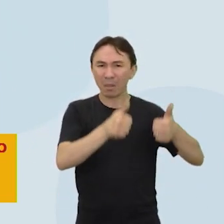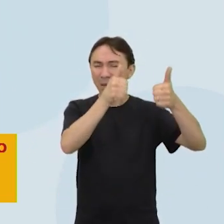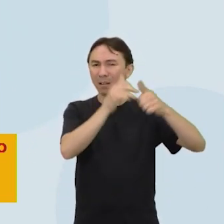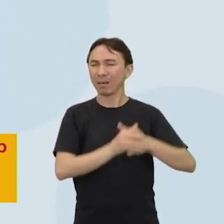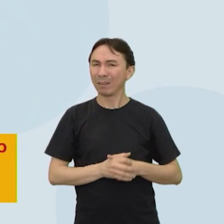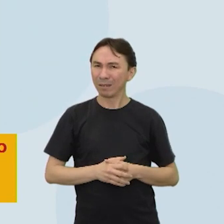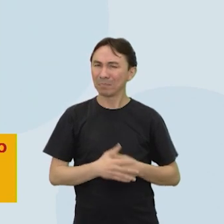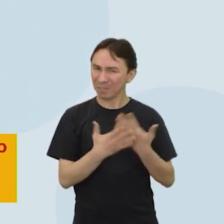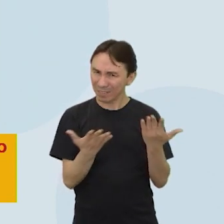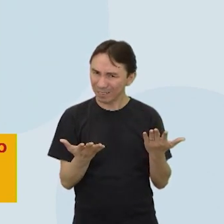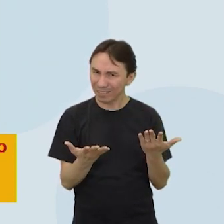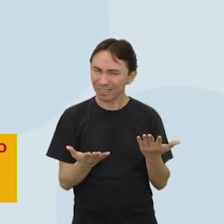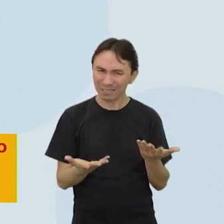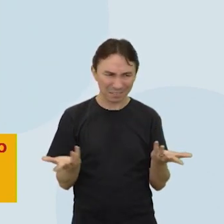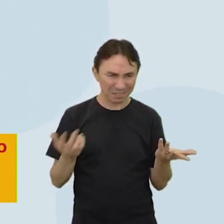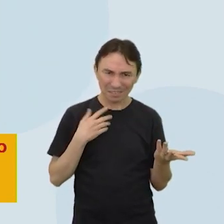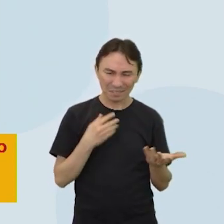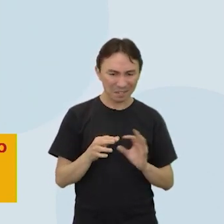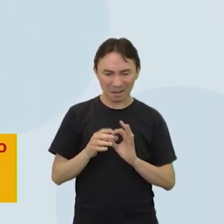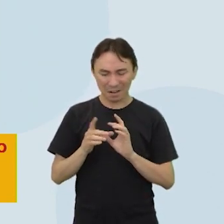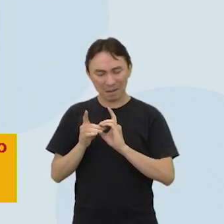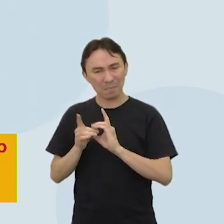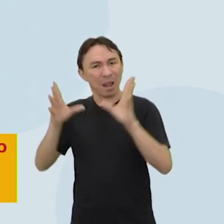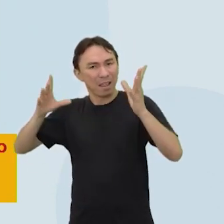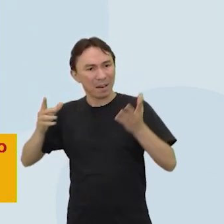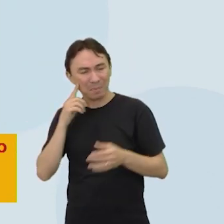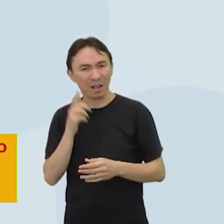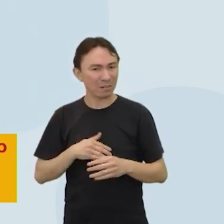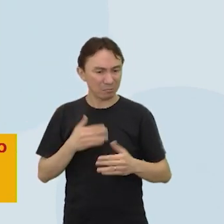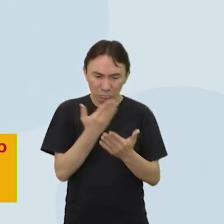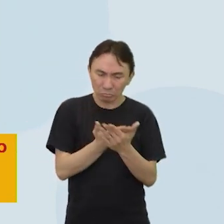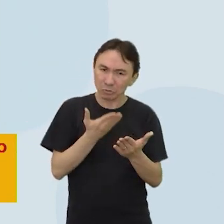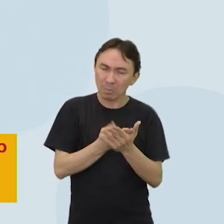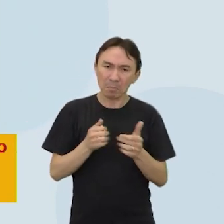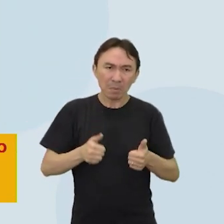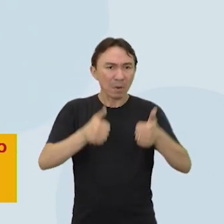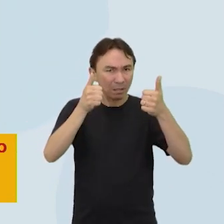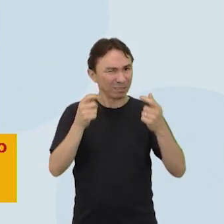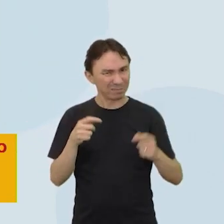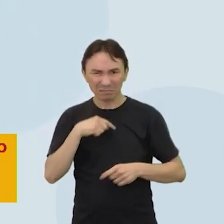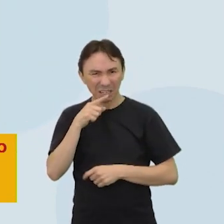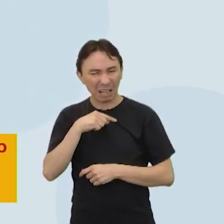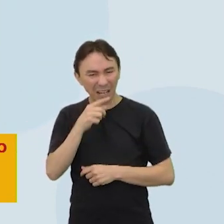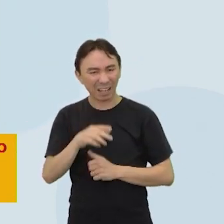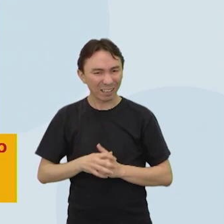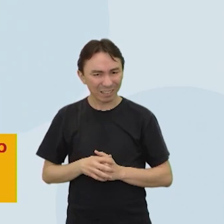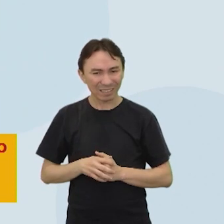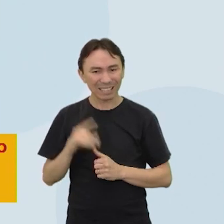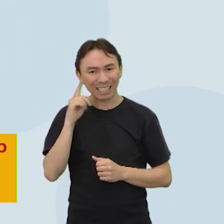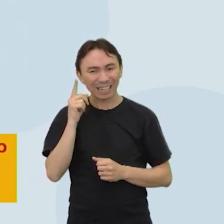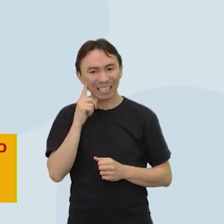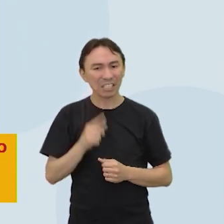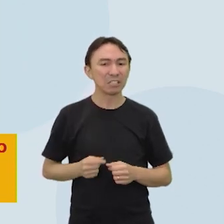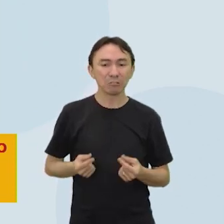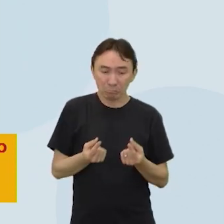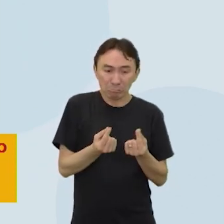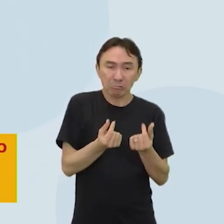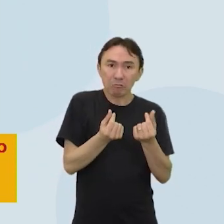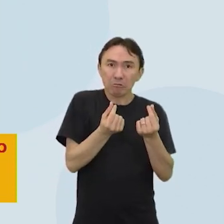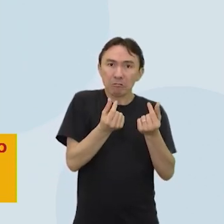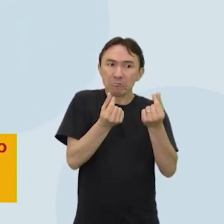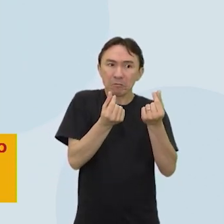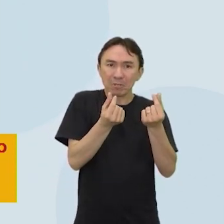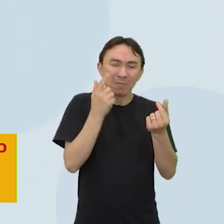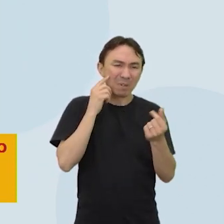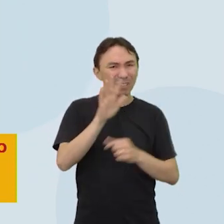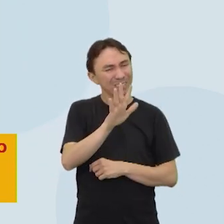a formação acadêmica? Lá é uma ditadura, mas teve crescimento econômico. A custas de quê? Quantas